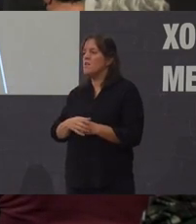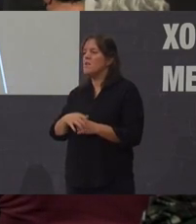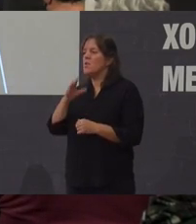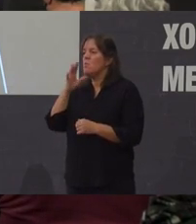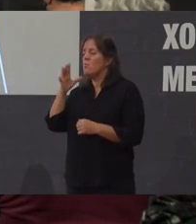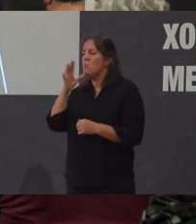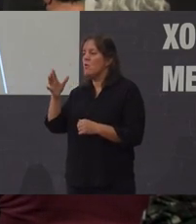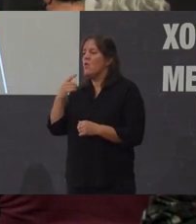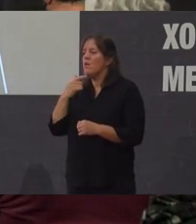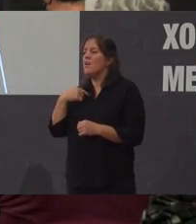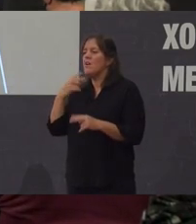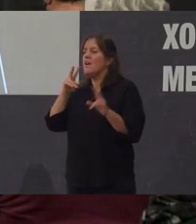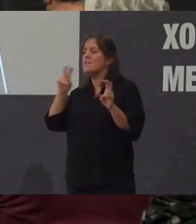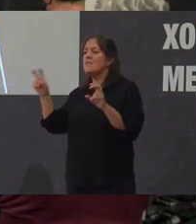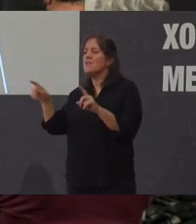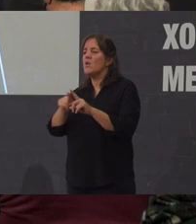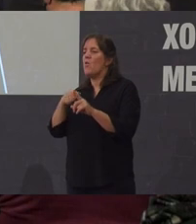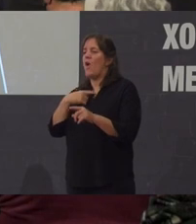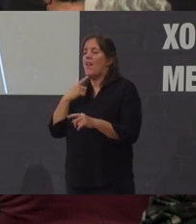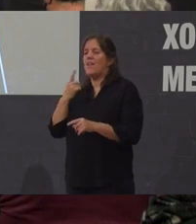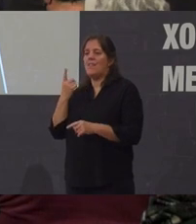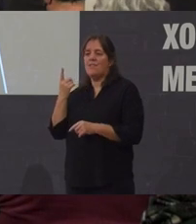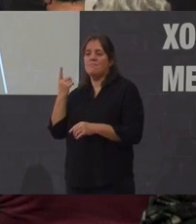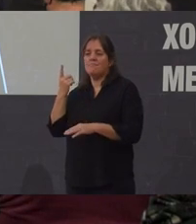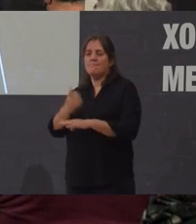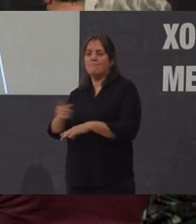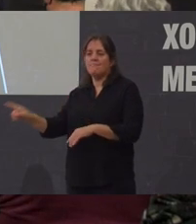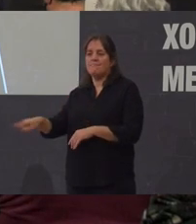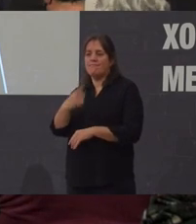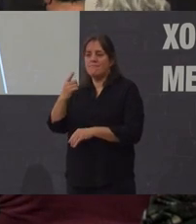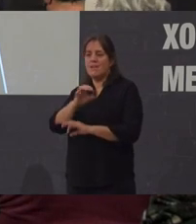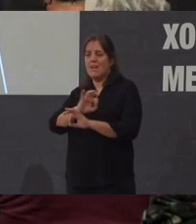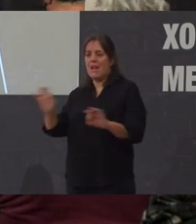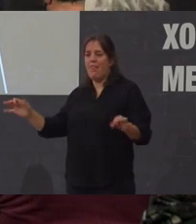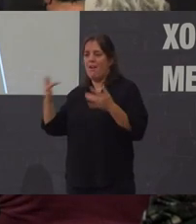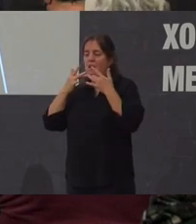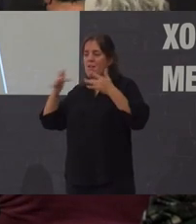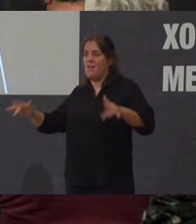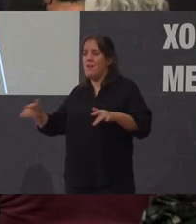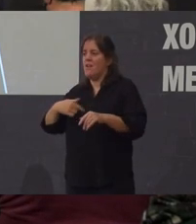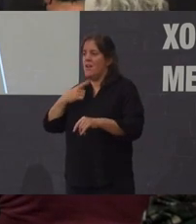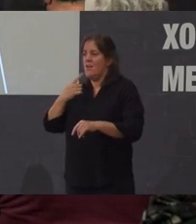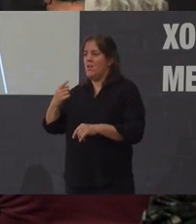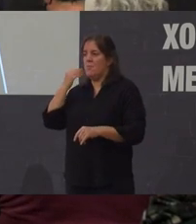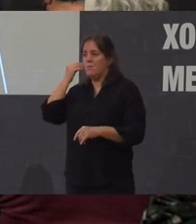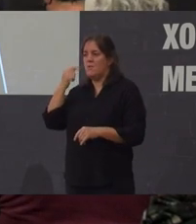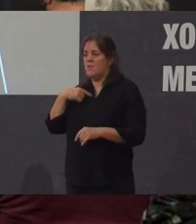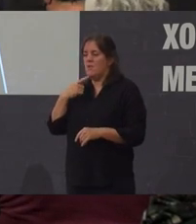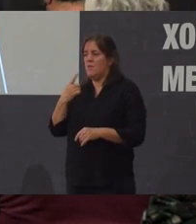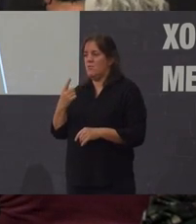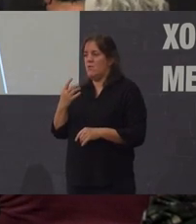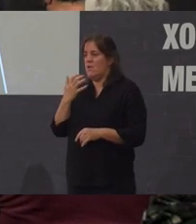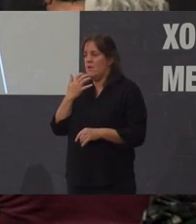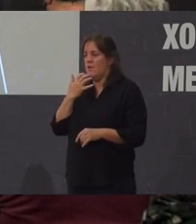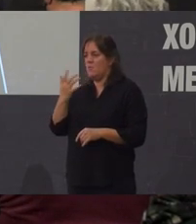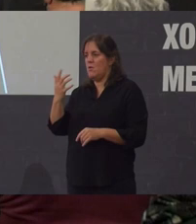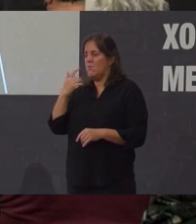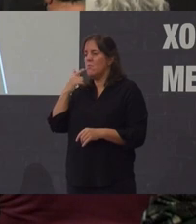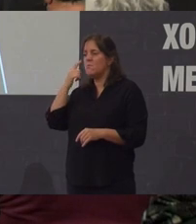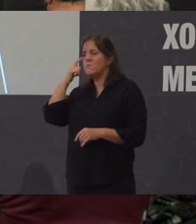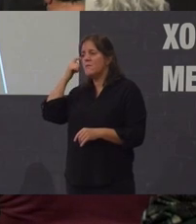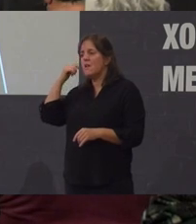precisamente na luta contra a impunidade. Eu penso que estamos numa monarquia.